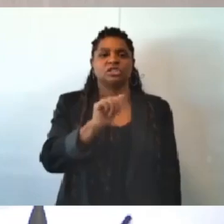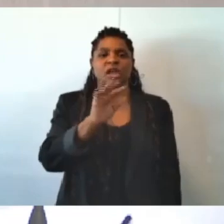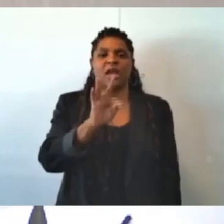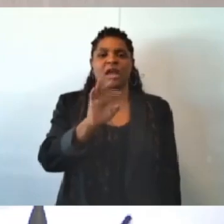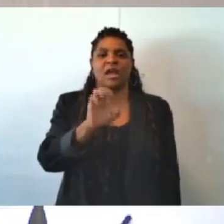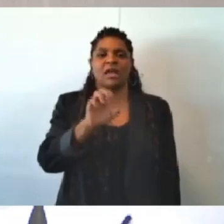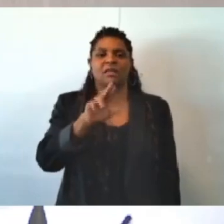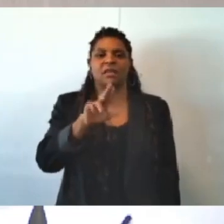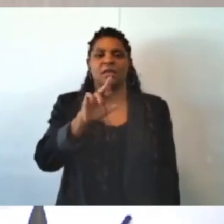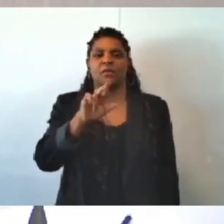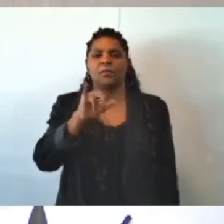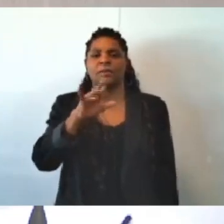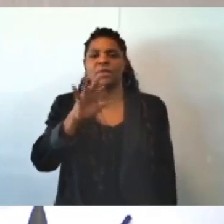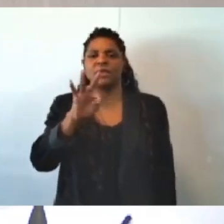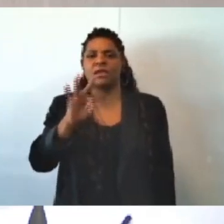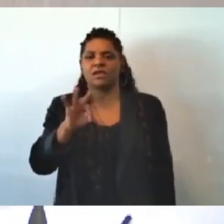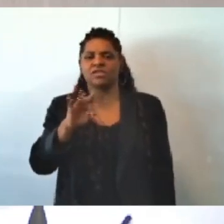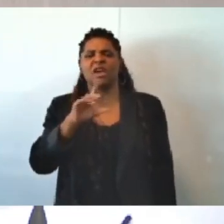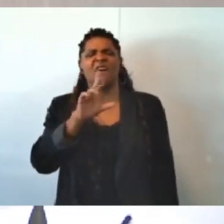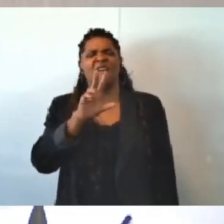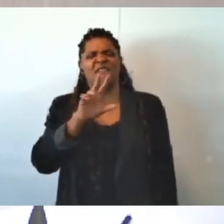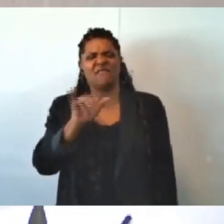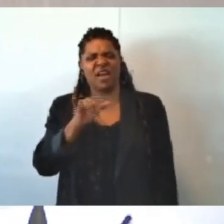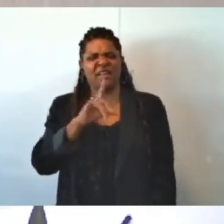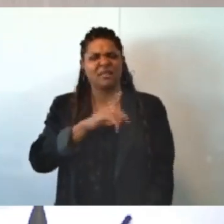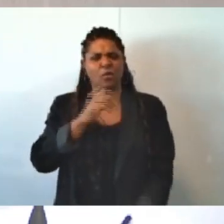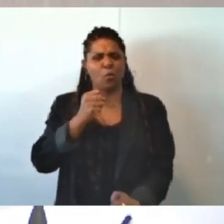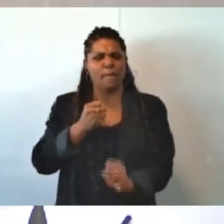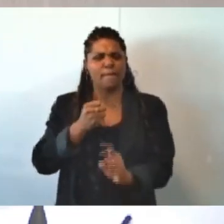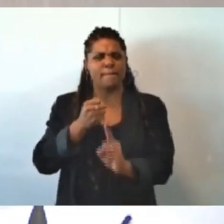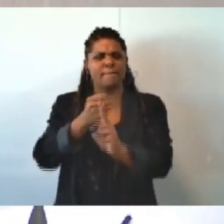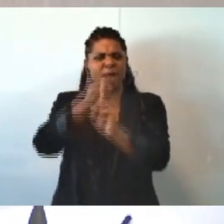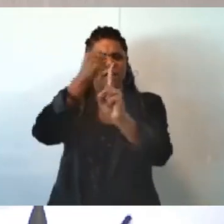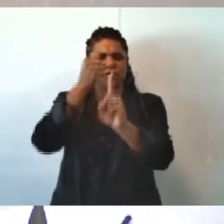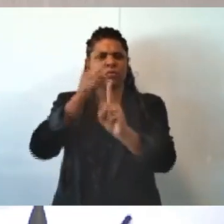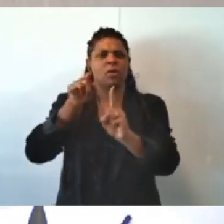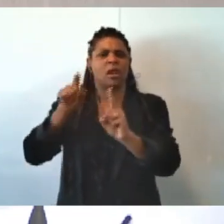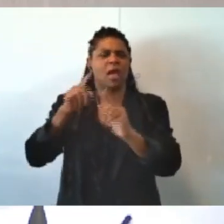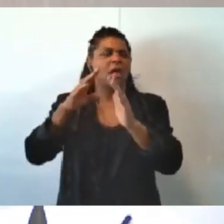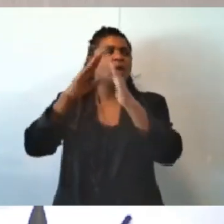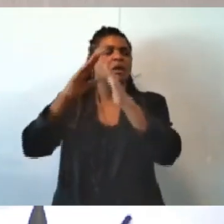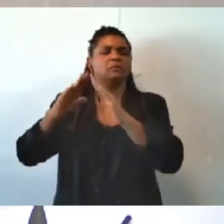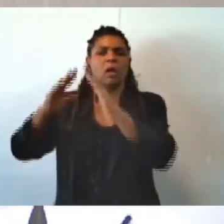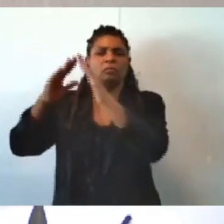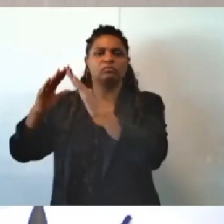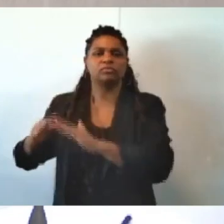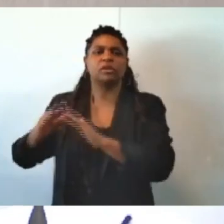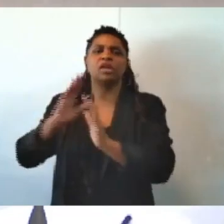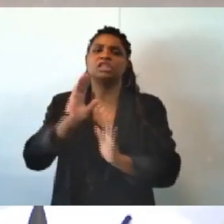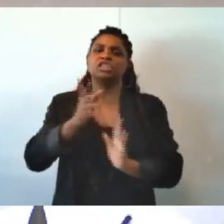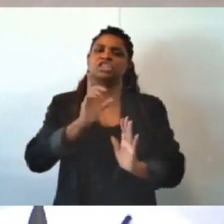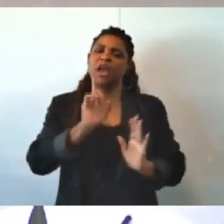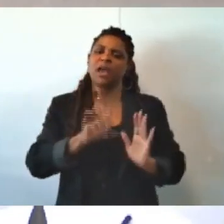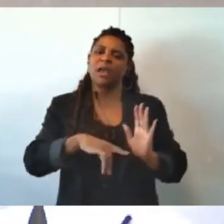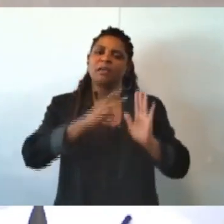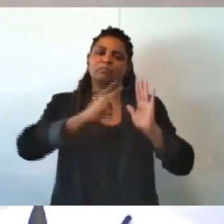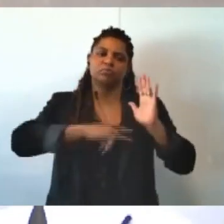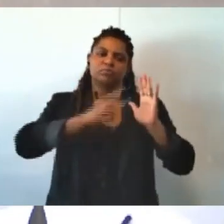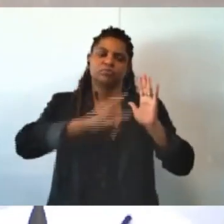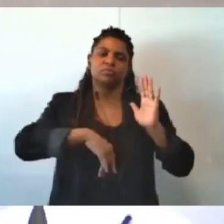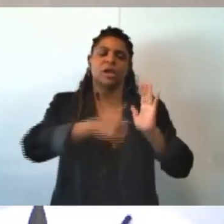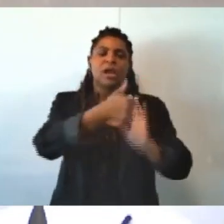as estruturas dos imóveis? Não vai impactar as estruturas dos imóveis tombados? São 14